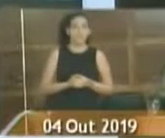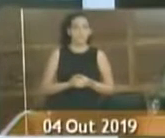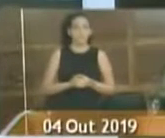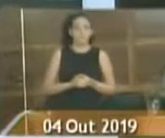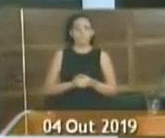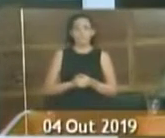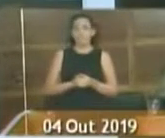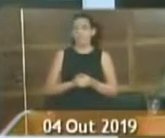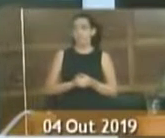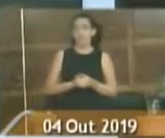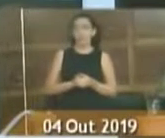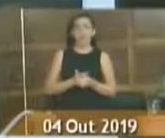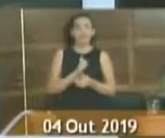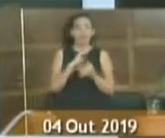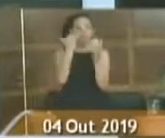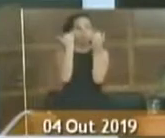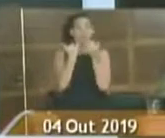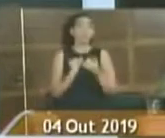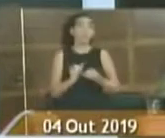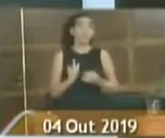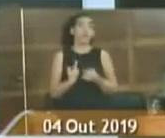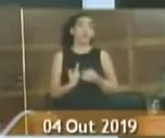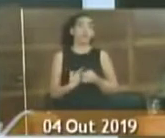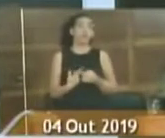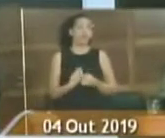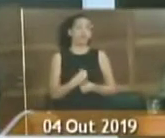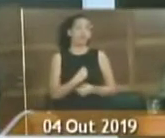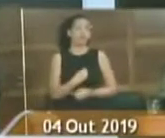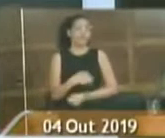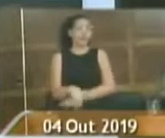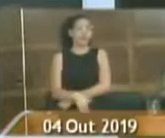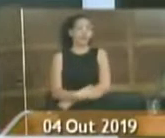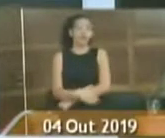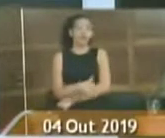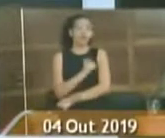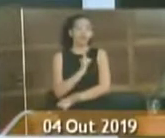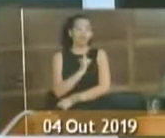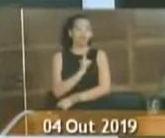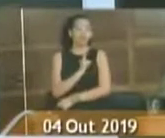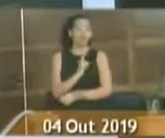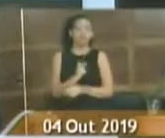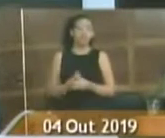ver? Tem magrinho, porque é de rua, né? Tem magrinho.